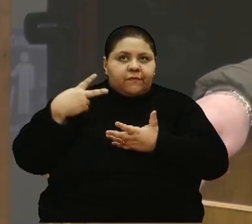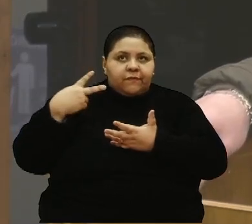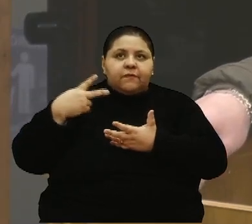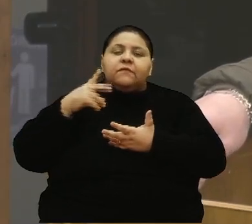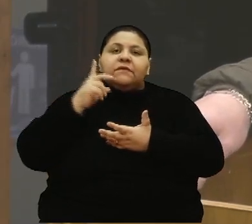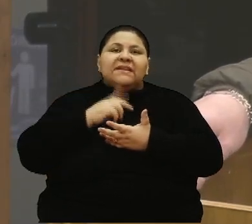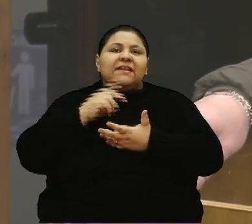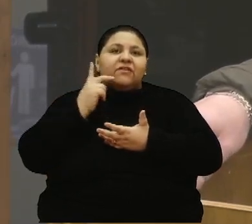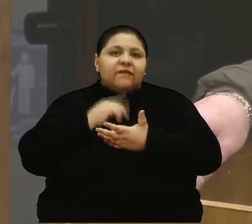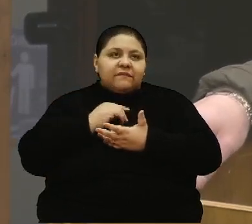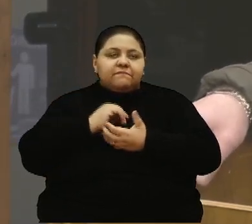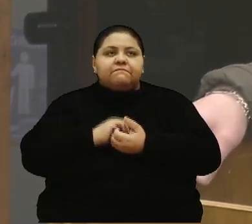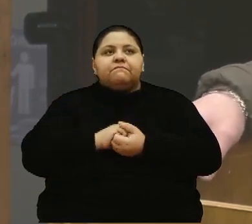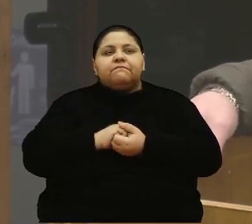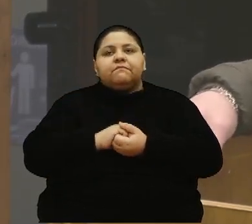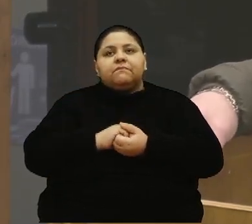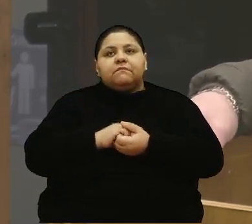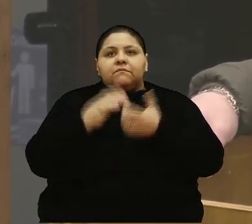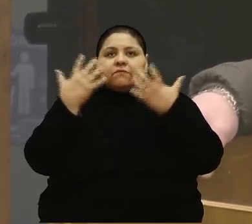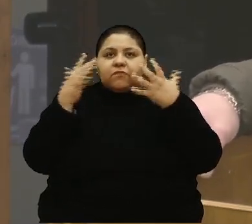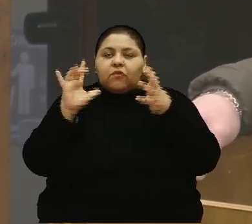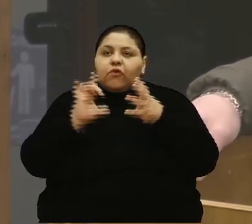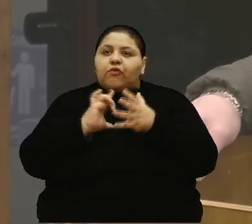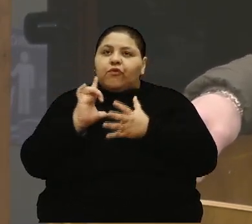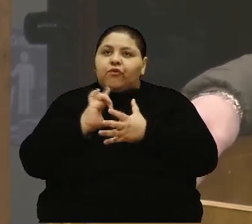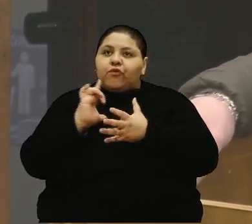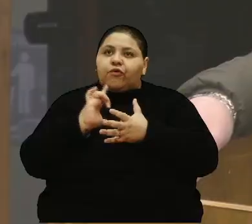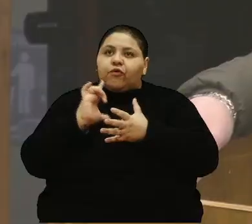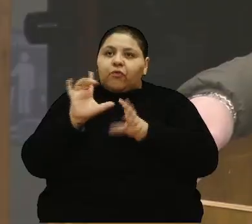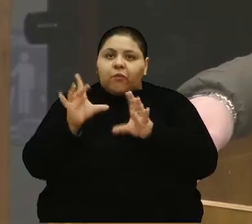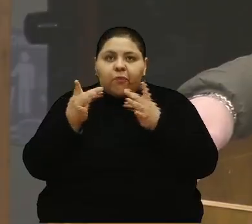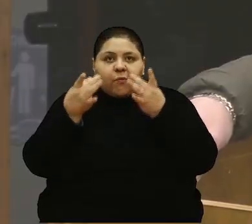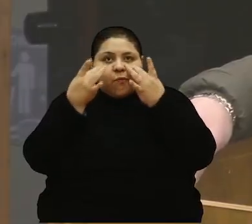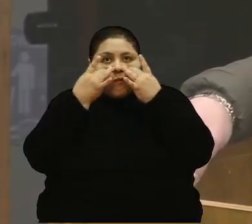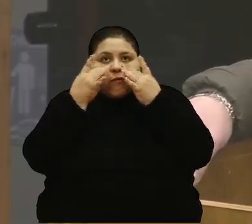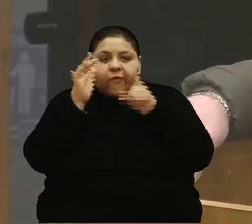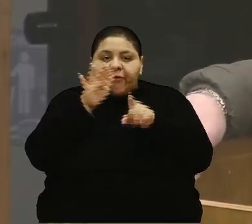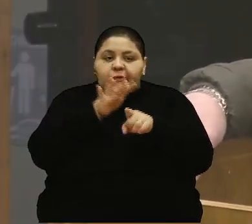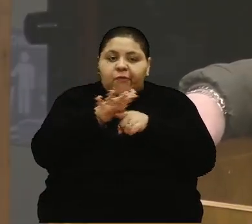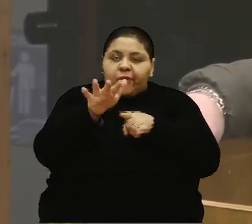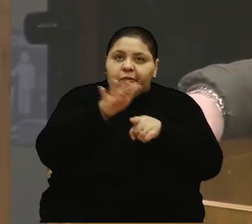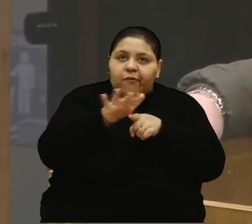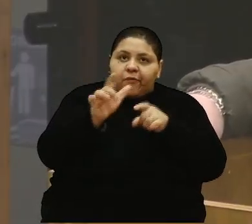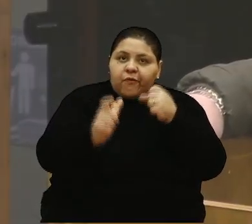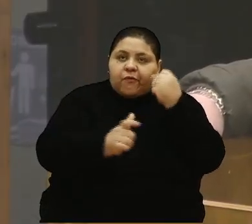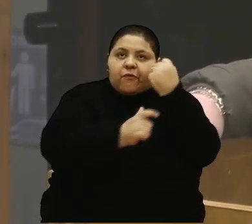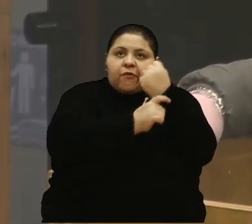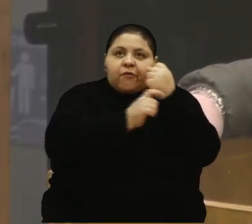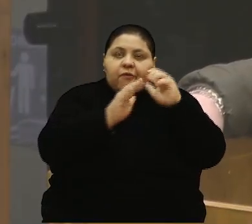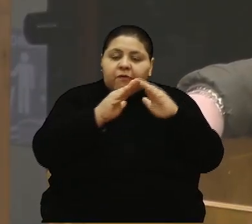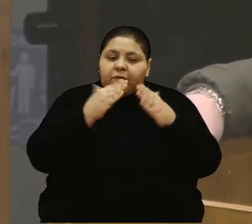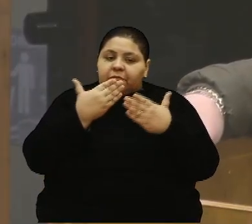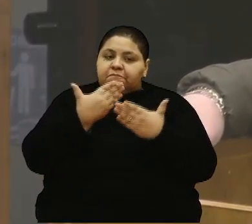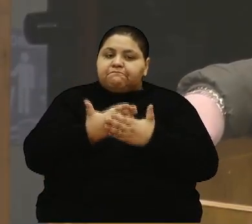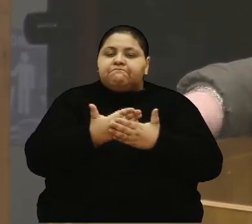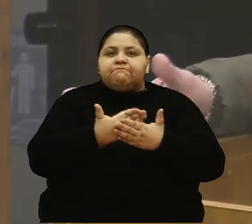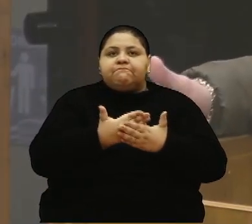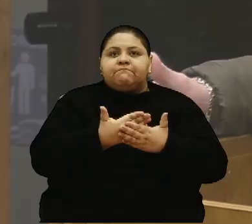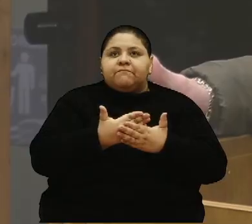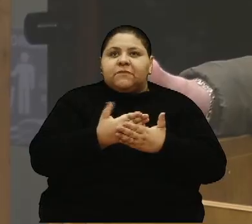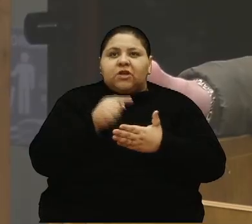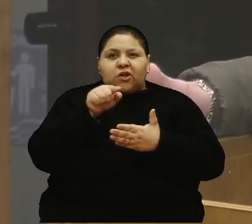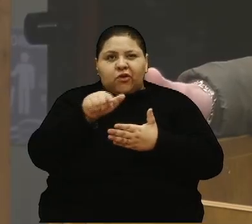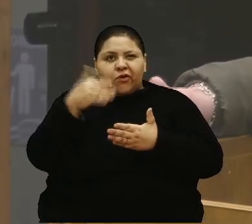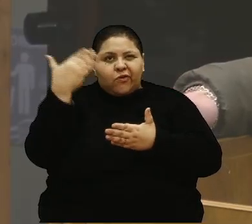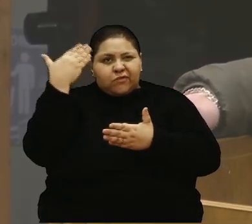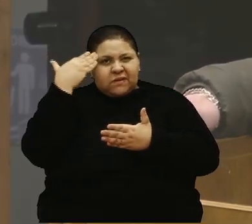Renato Oliveira. Parabéns, nós temos que estar atento a essa demanda da questão da segurança nas escolas. O senhor sabe